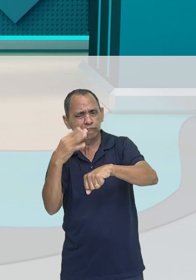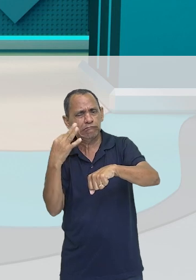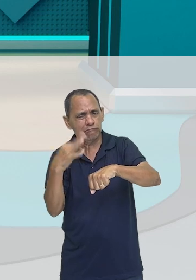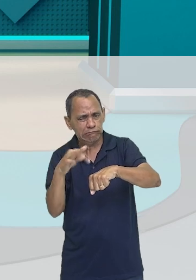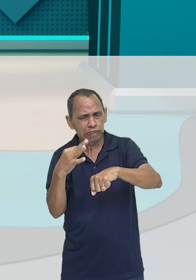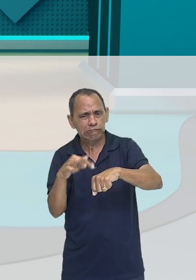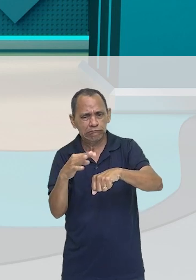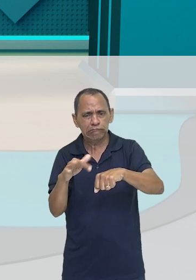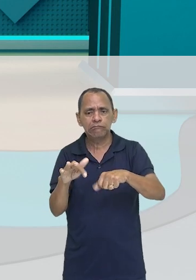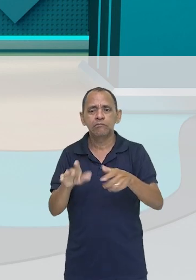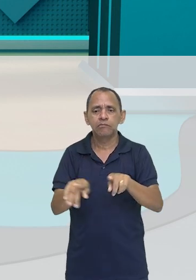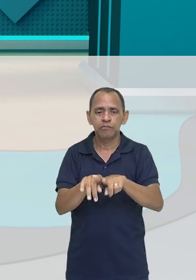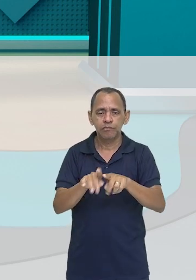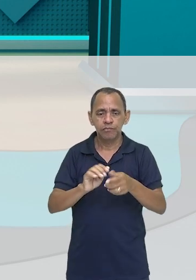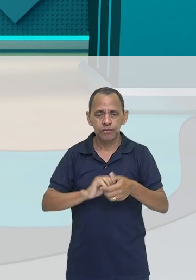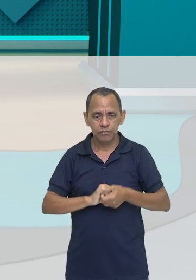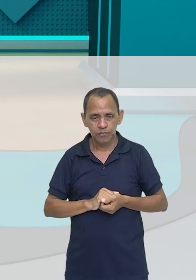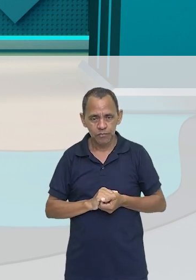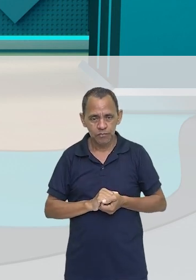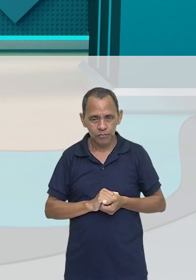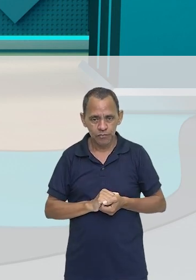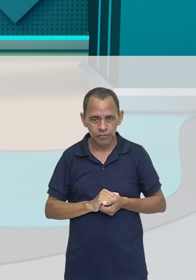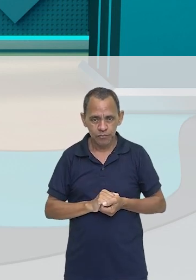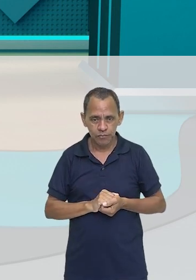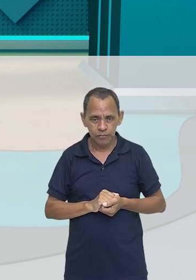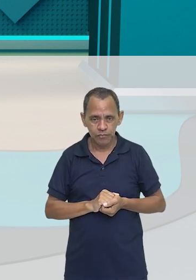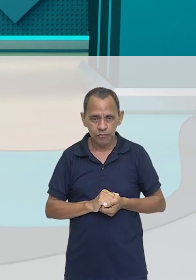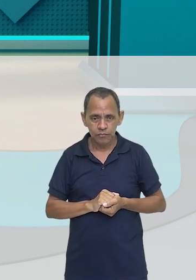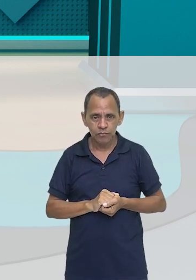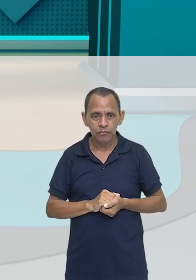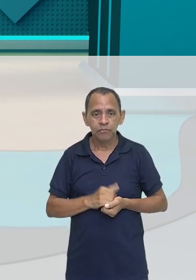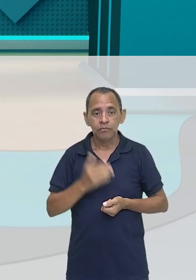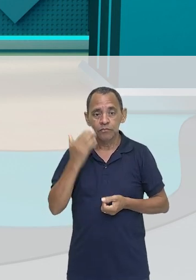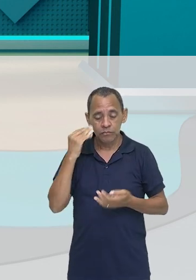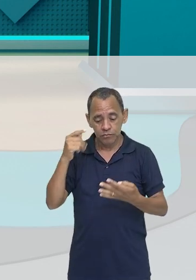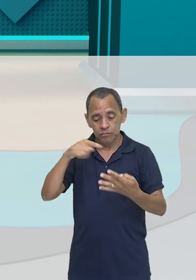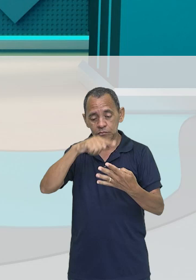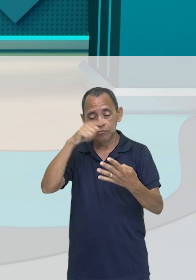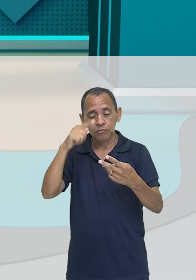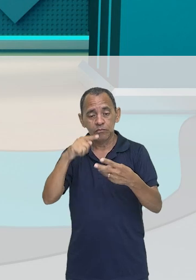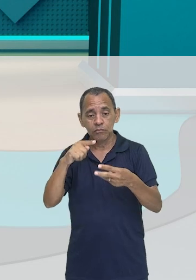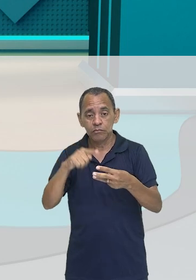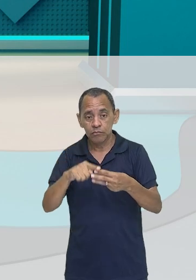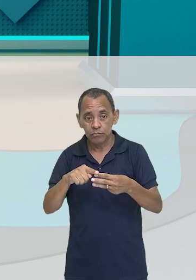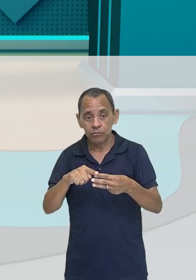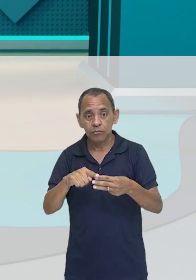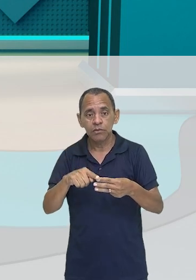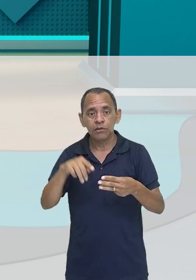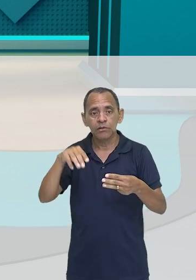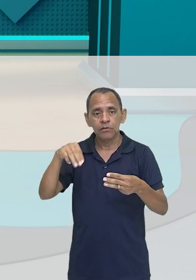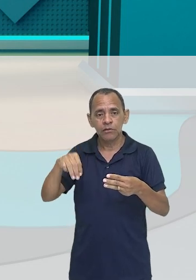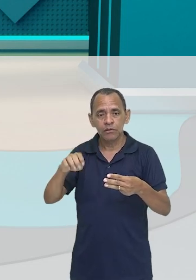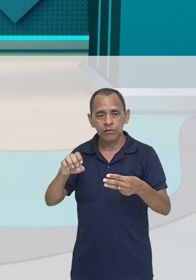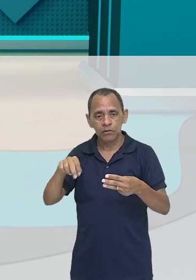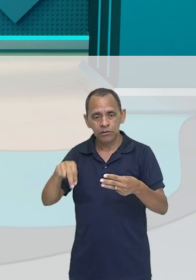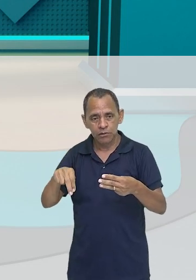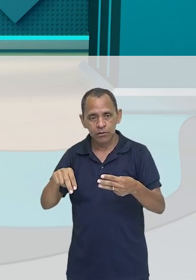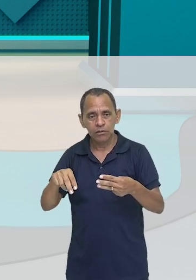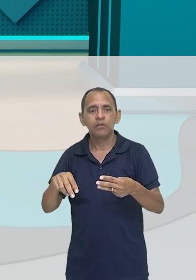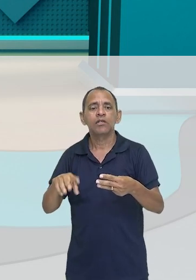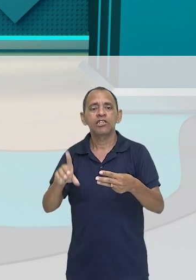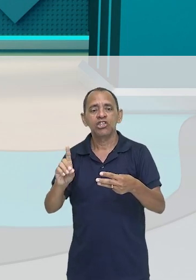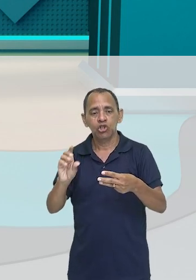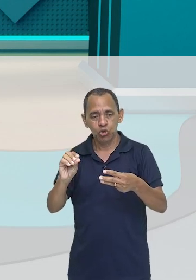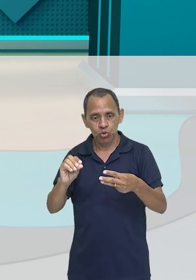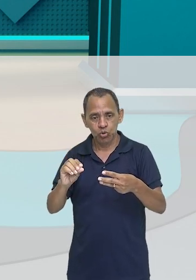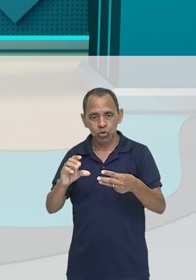novamente, nós temos de proteção o men, o do, o kotê, mas nós